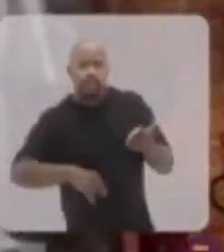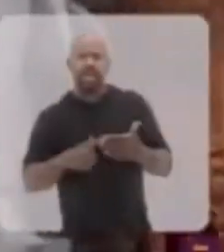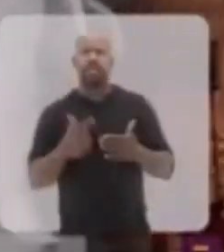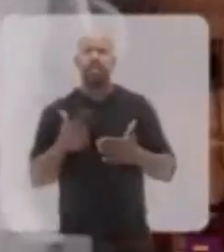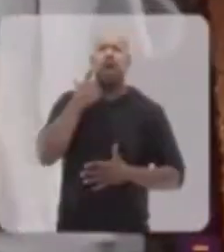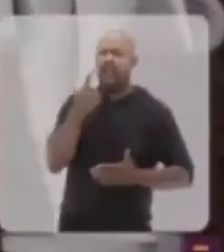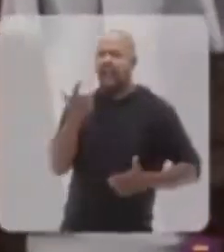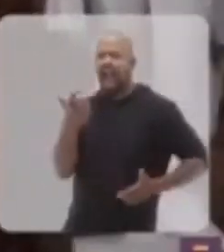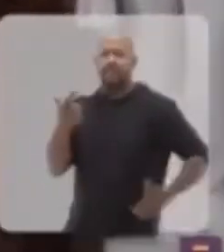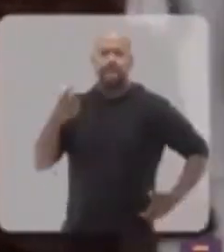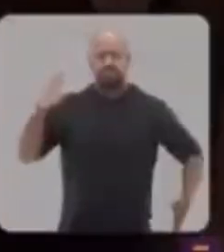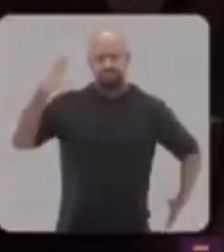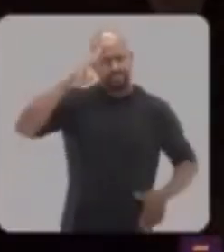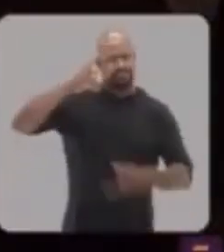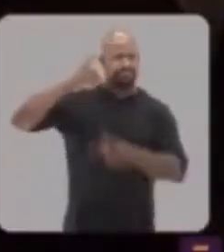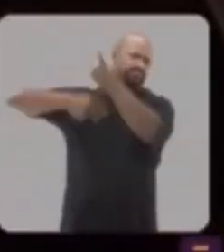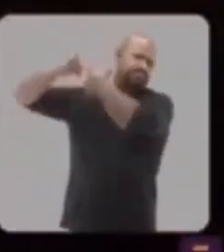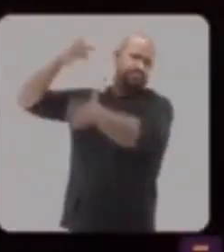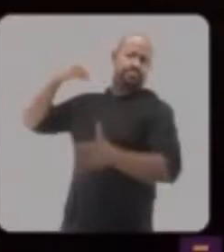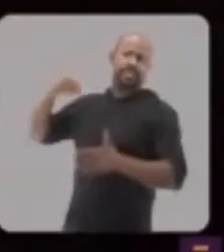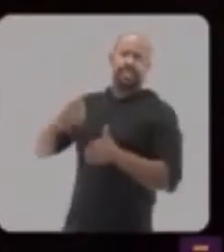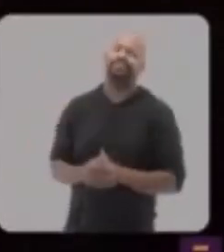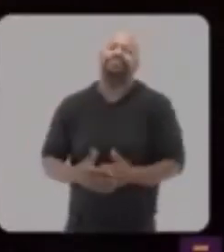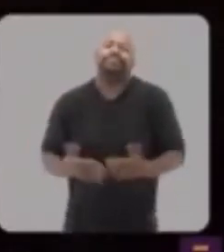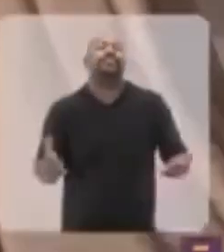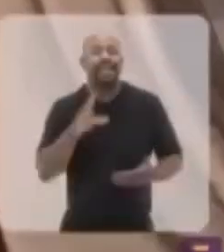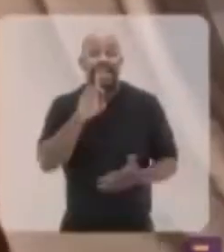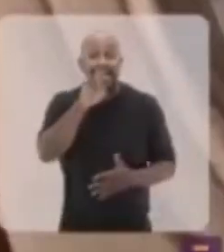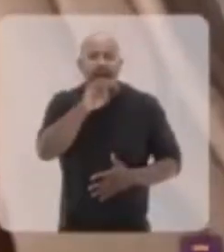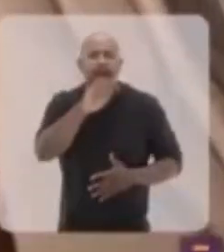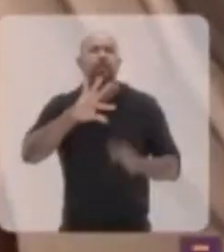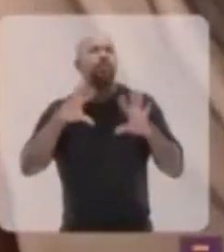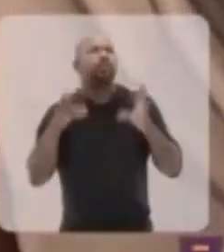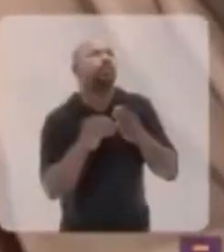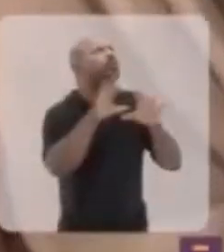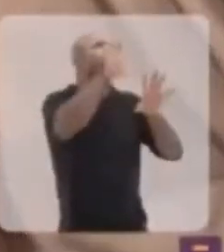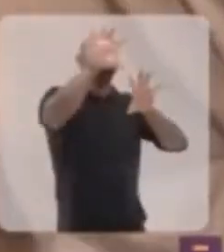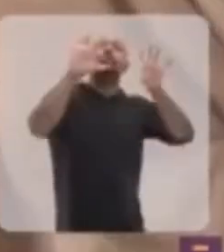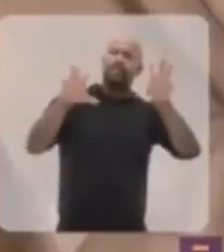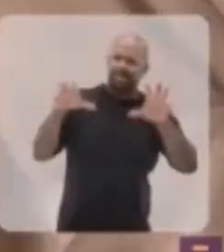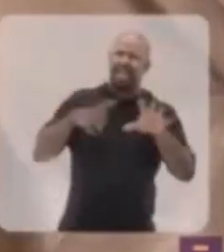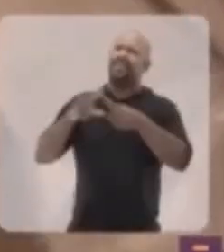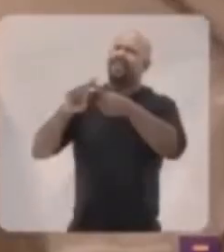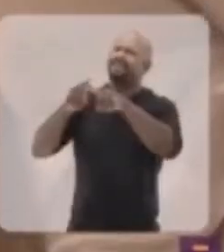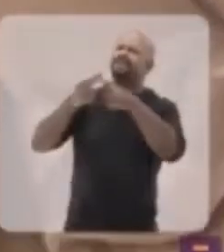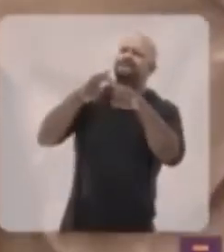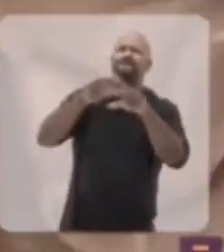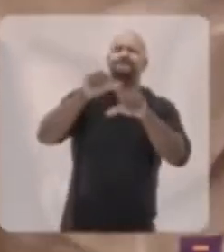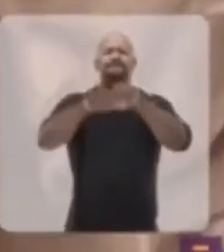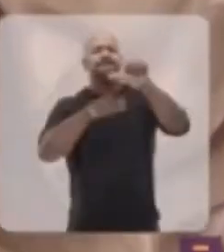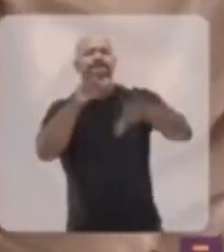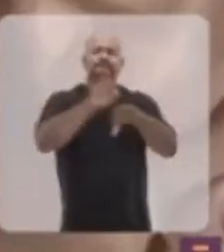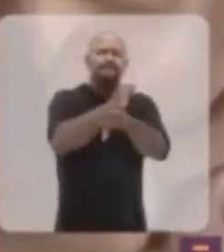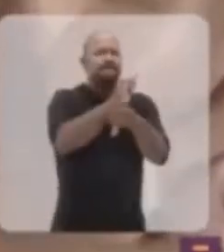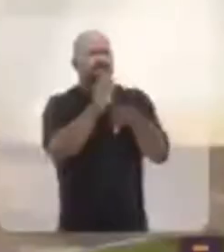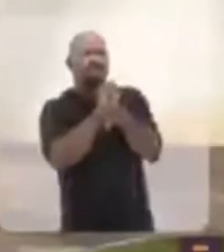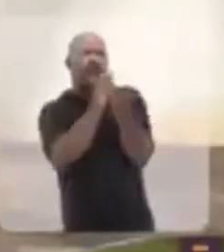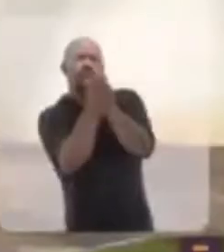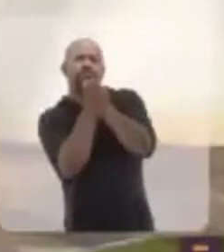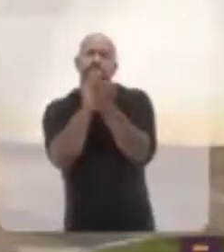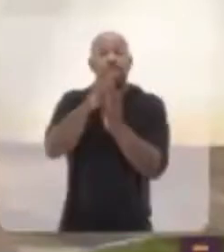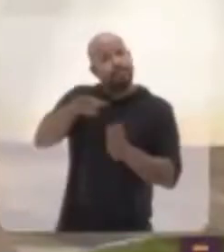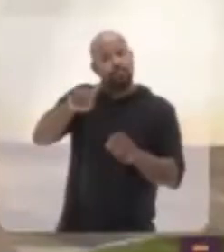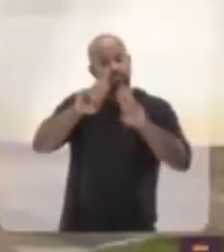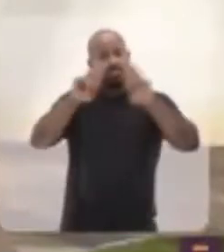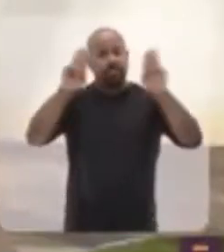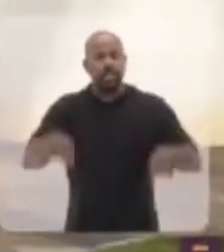armas militares. É claro que essa arquitetura toda passou por inúmeras modificações para receber o museu,